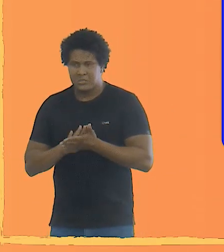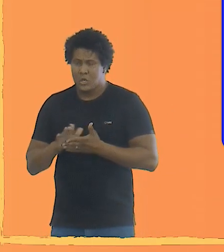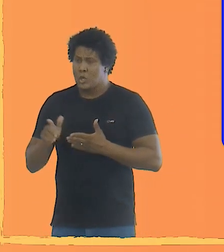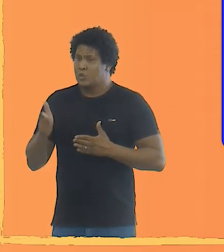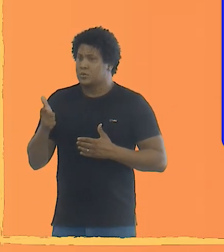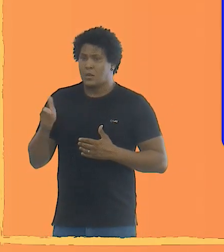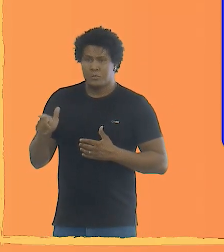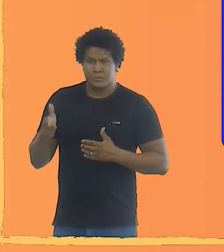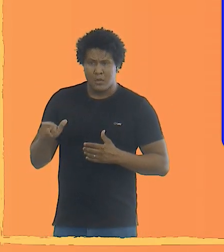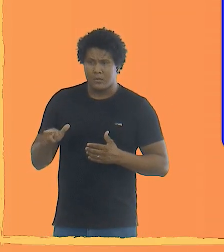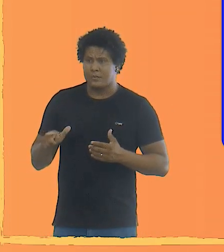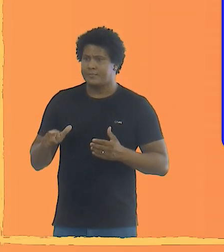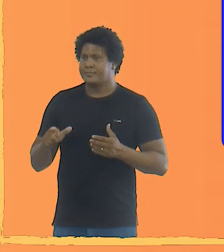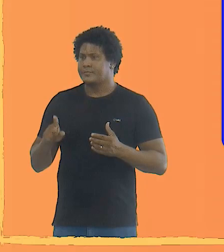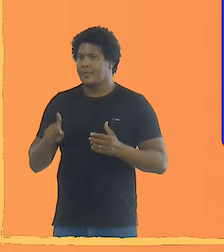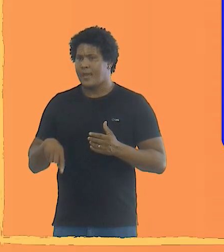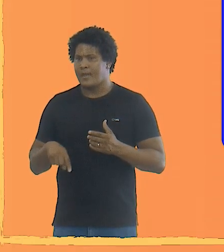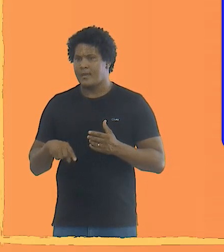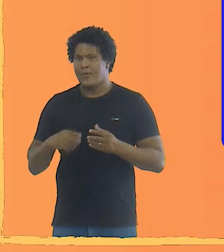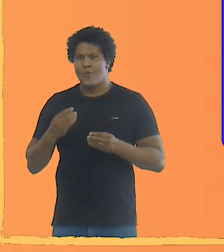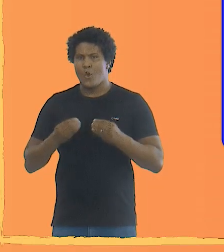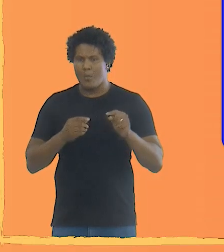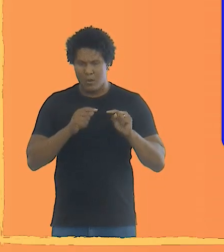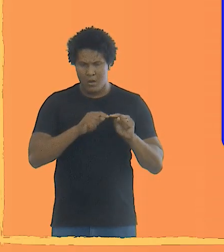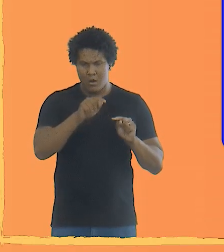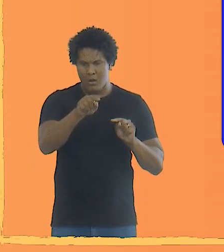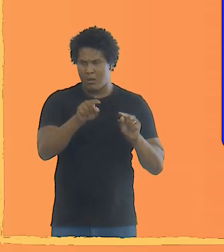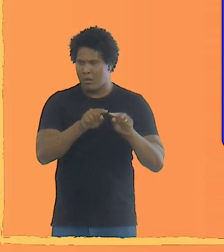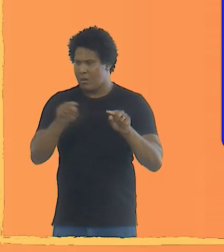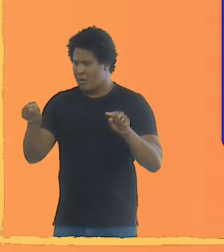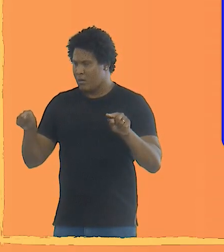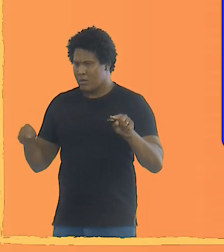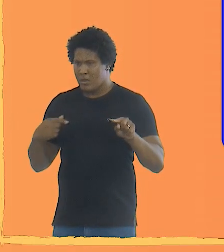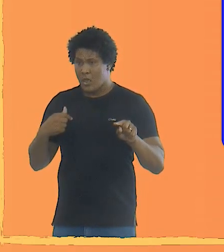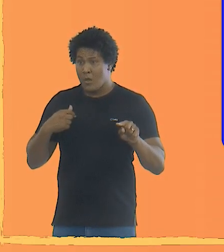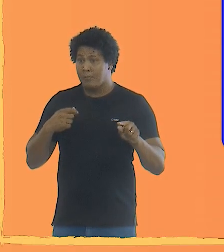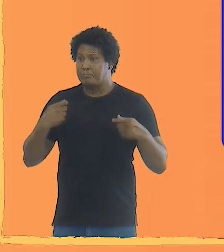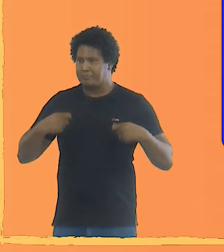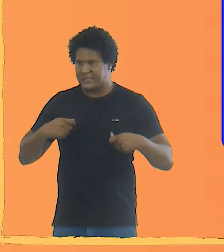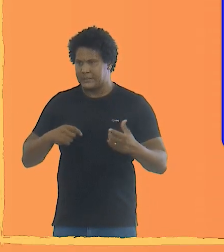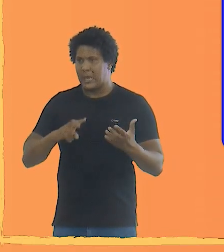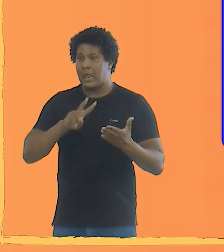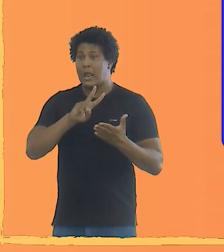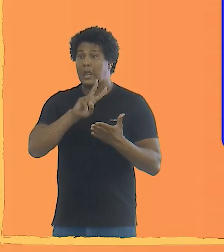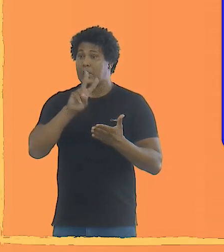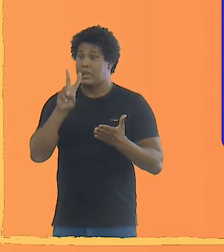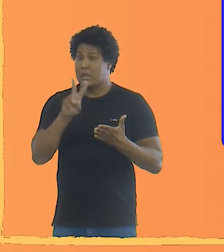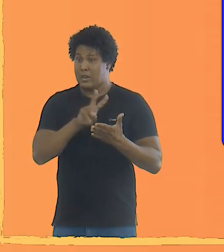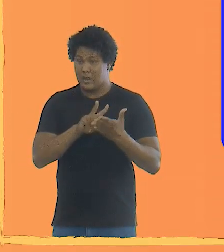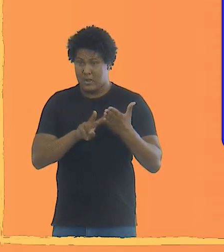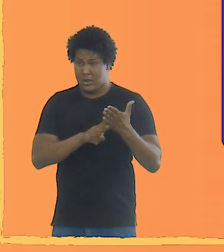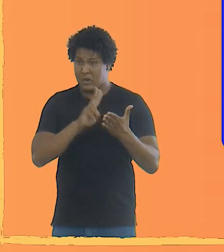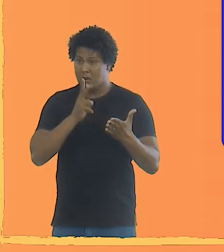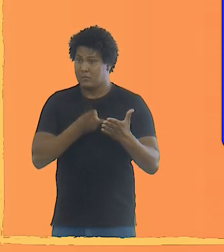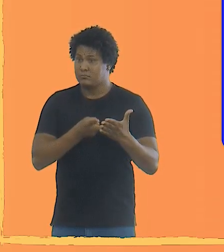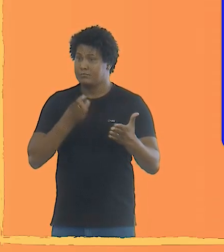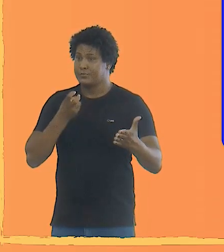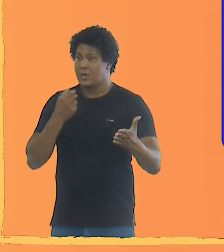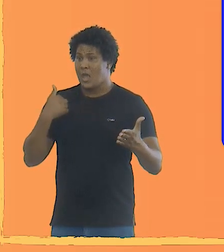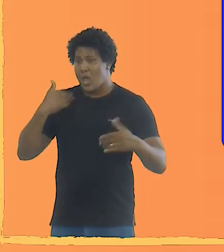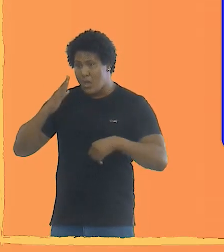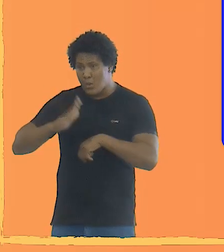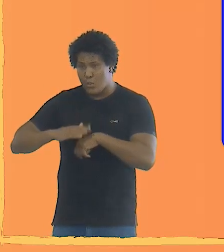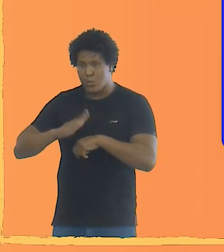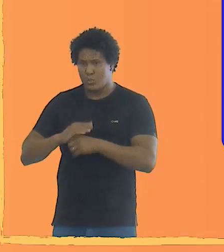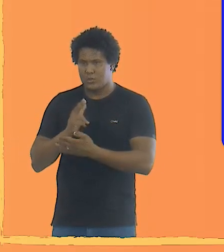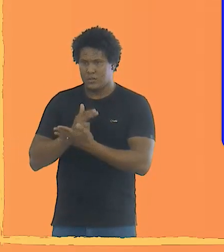ligações entre os terminais. Então o que é que eu vou precisar? Eu vou precisar ler com atenção o texto e fazer um desenho. Como é que seria